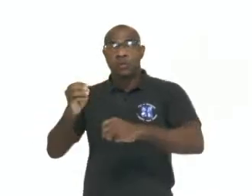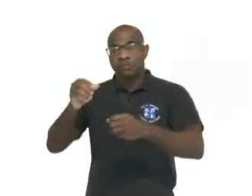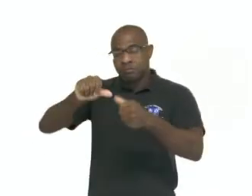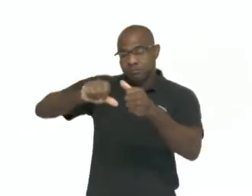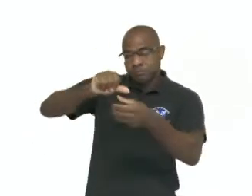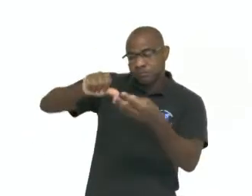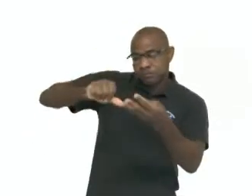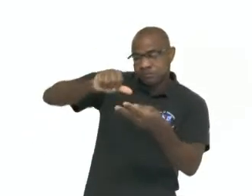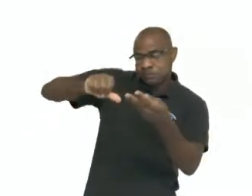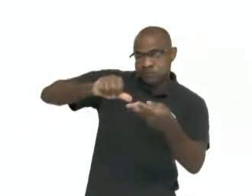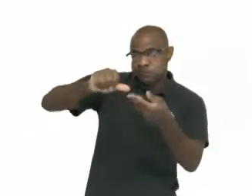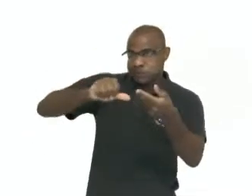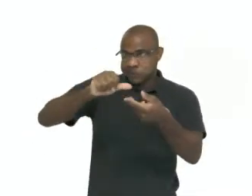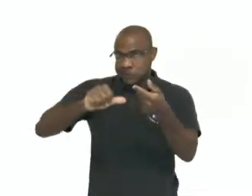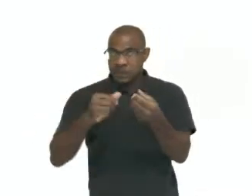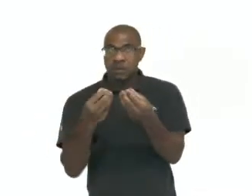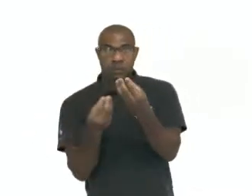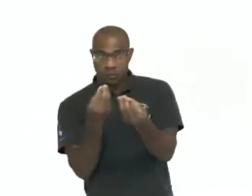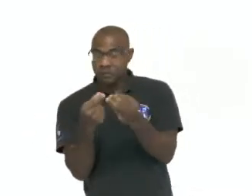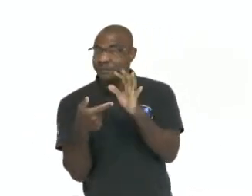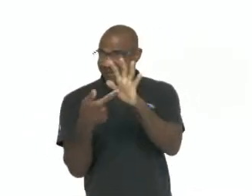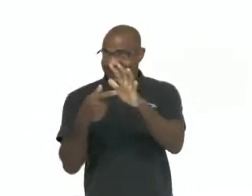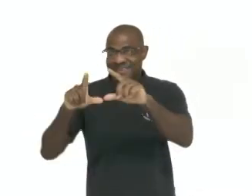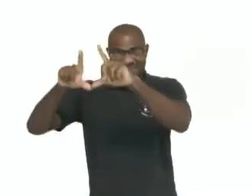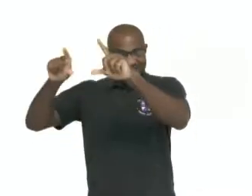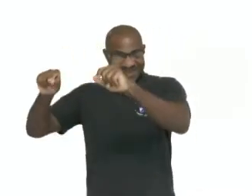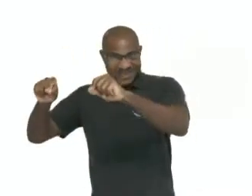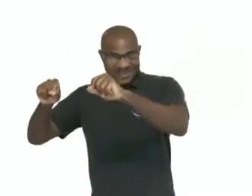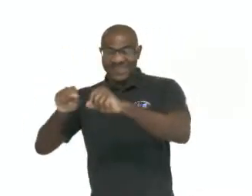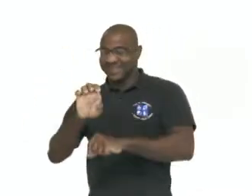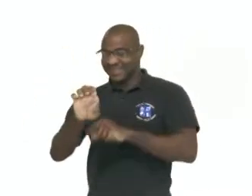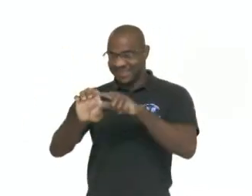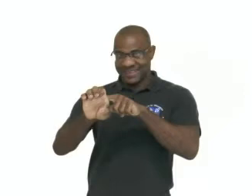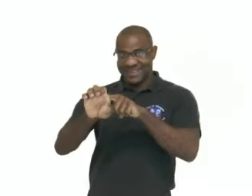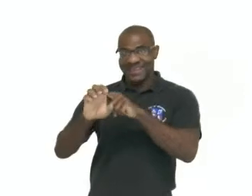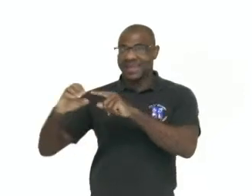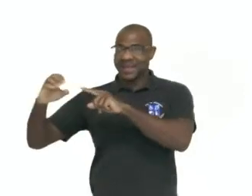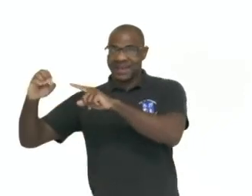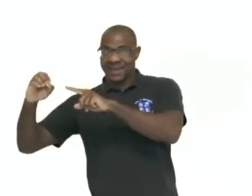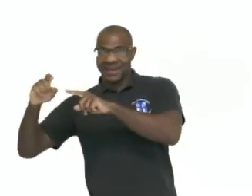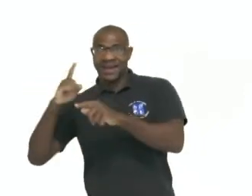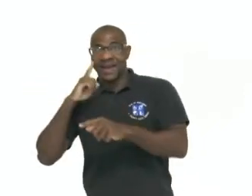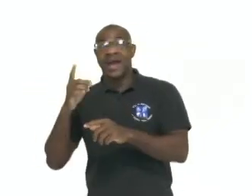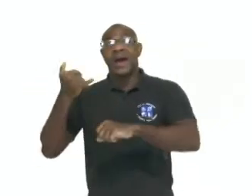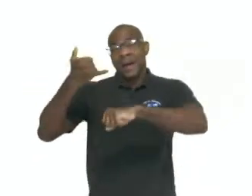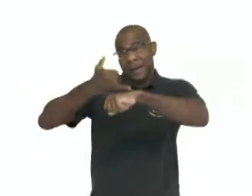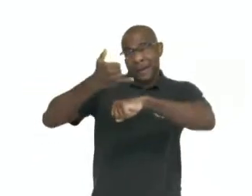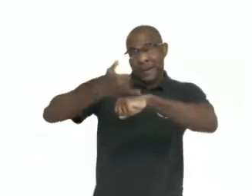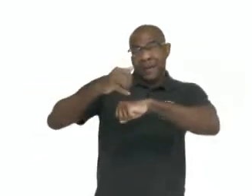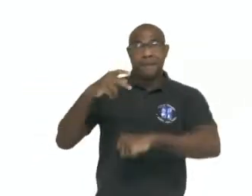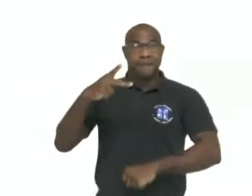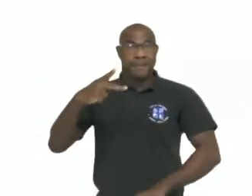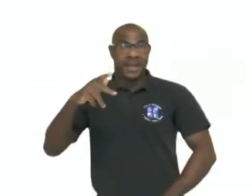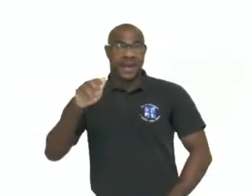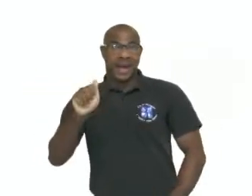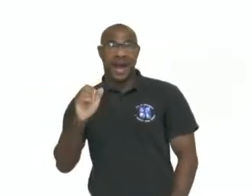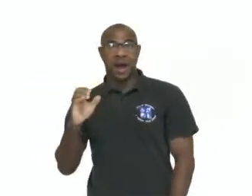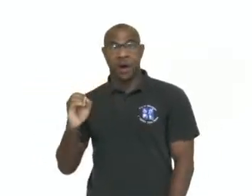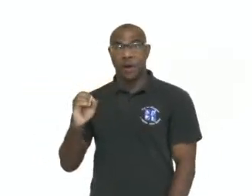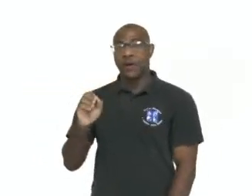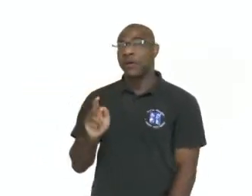que a gente representou lá na nossa fórmula geral como E é um metal, como por exemplo o BaO e o